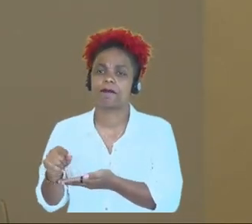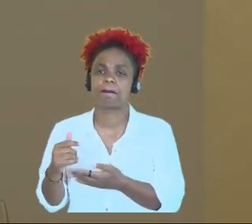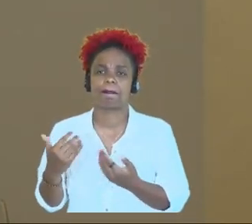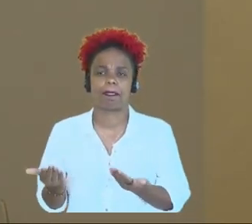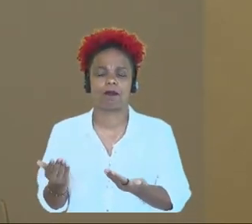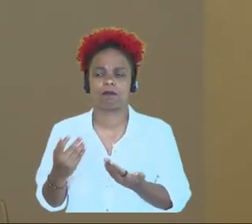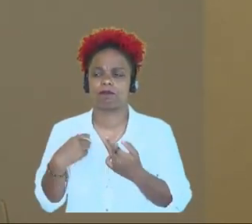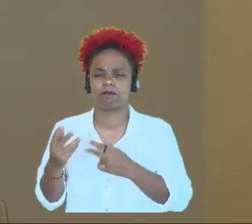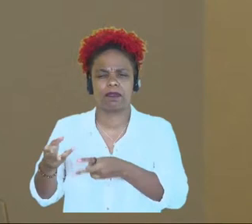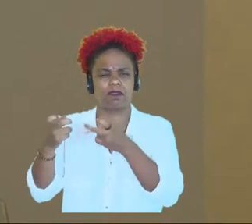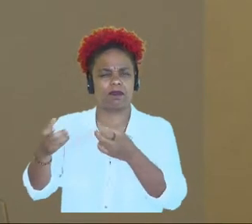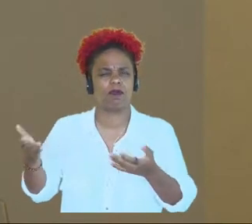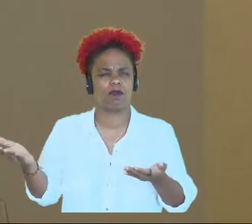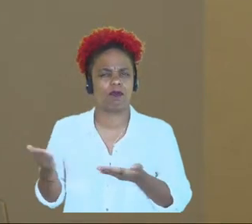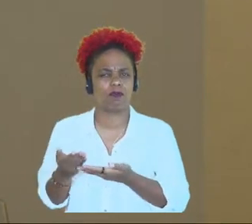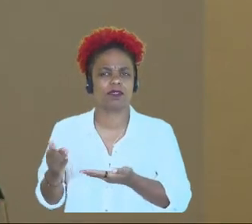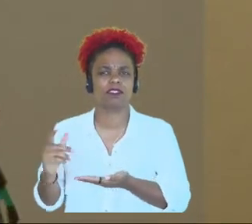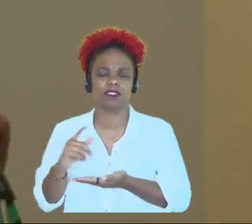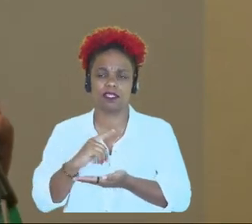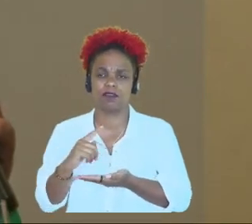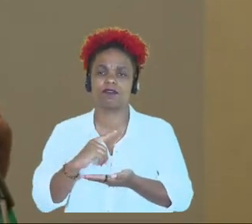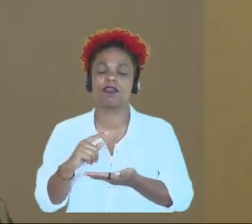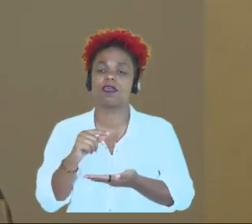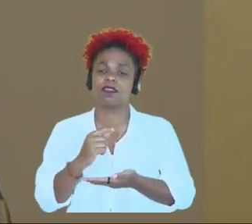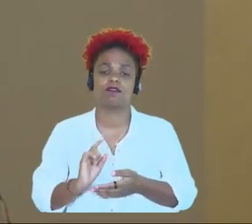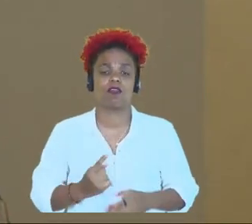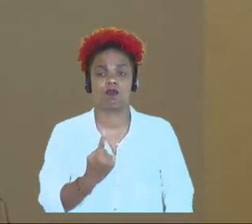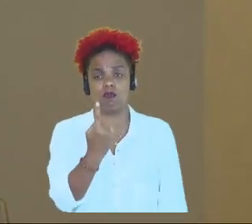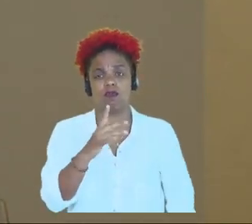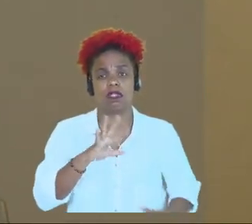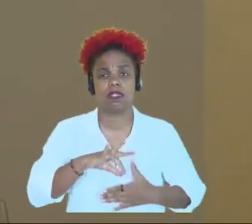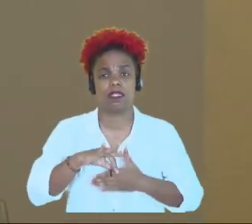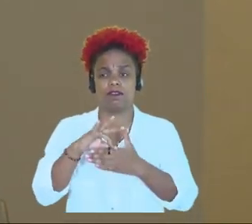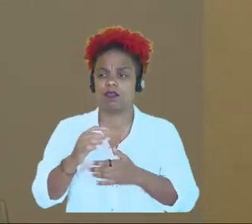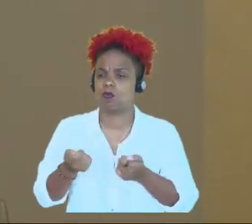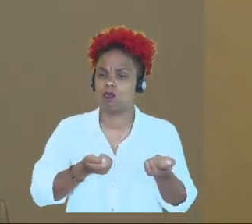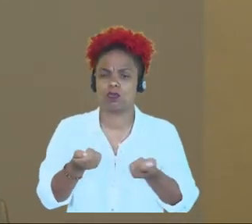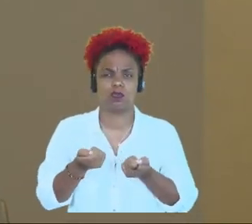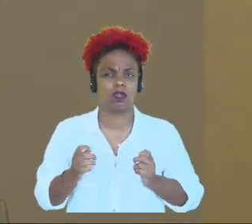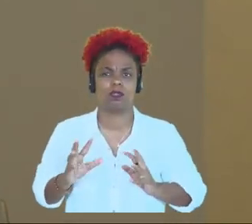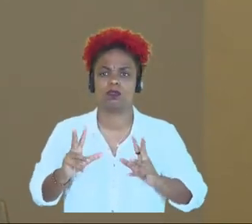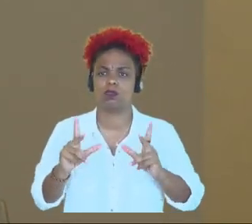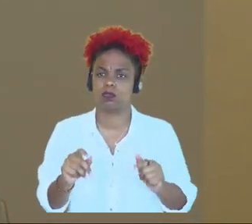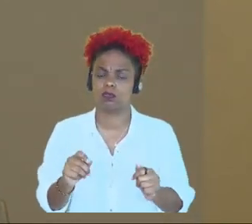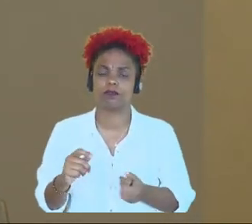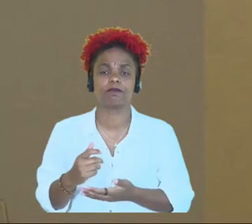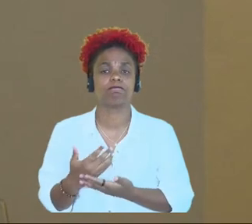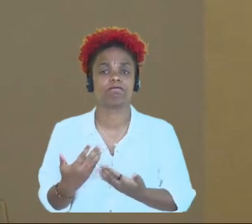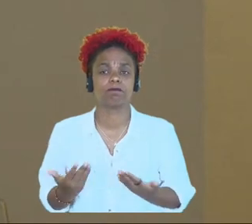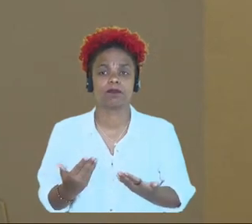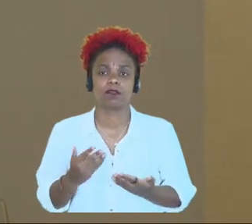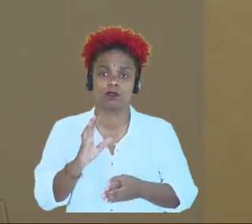vejo um executivo que efetivamente controla o processo político em todos os níveis. Loteou